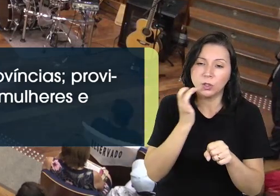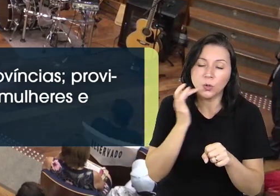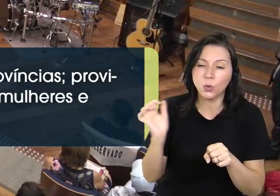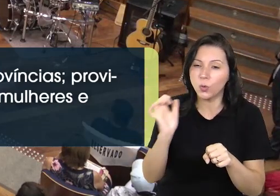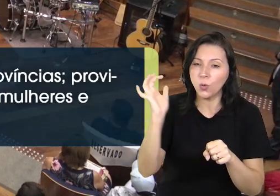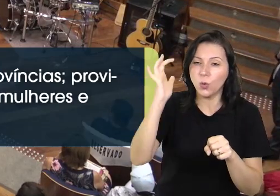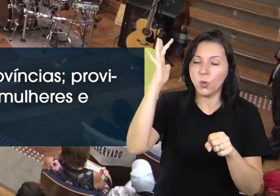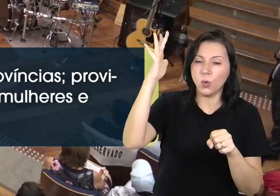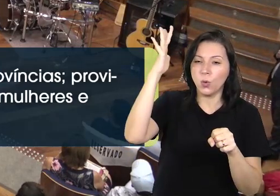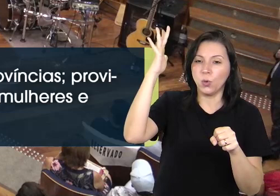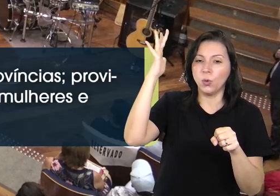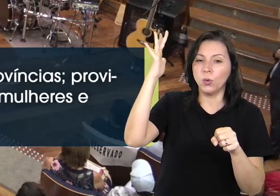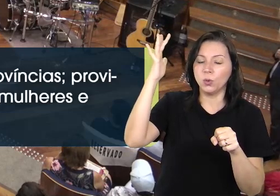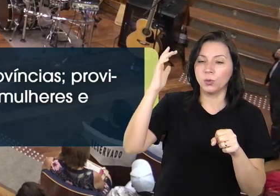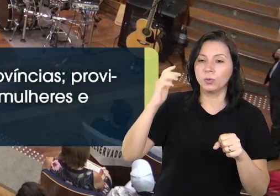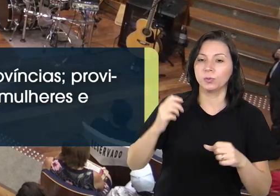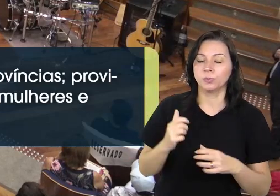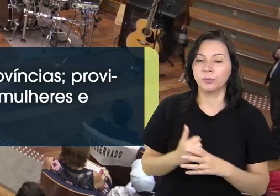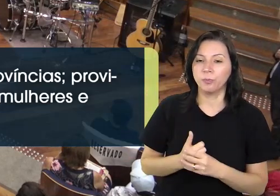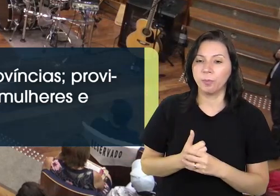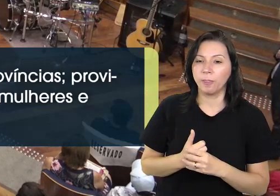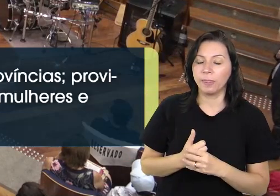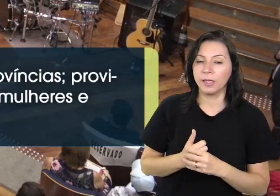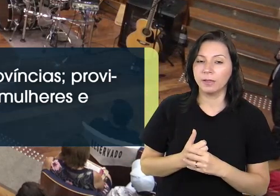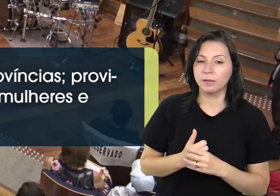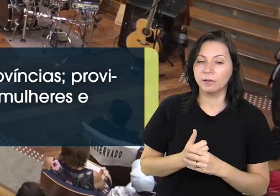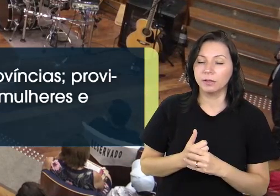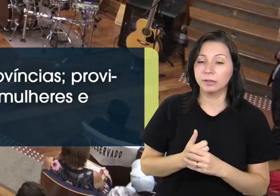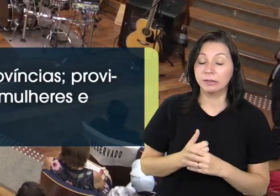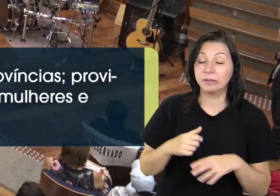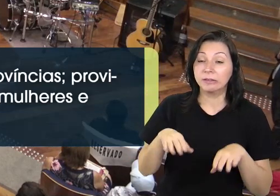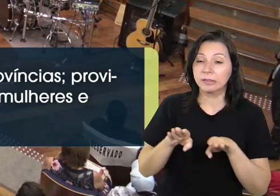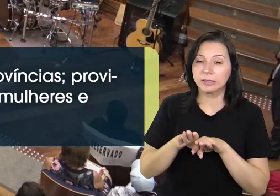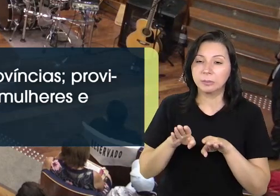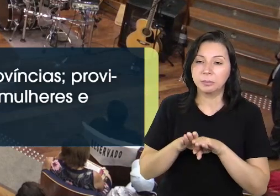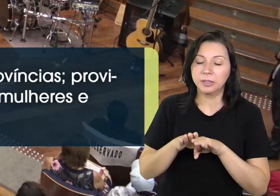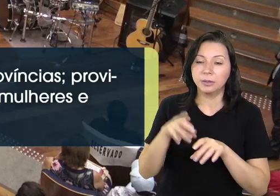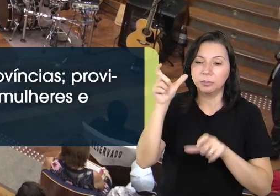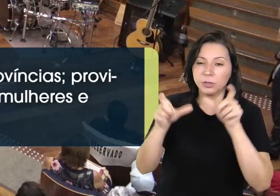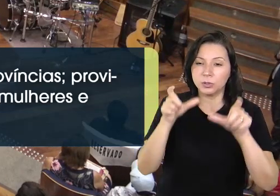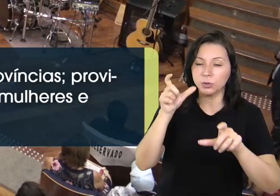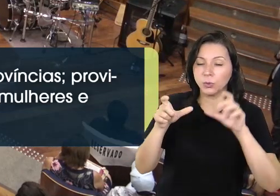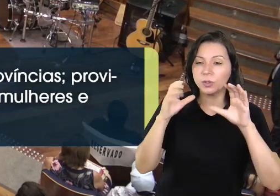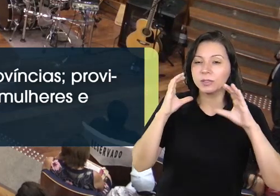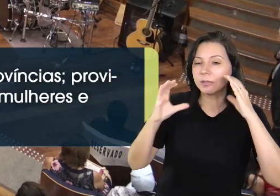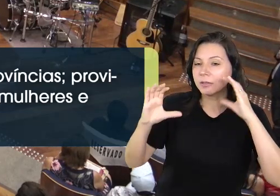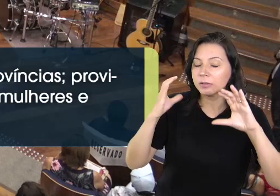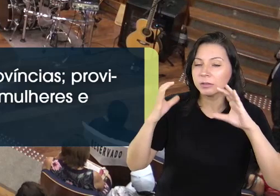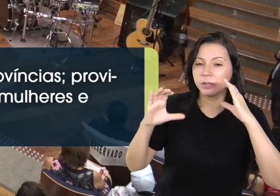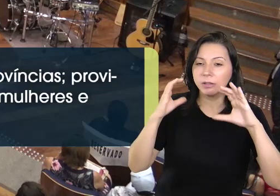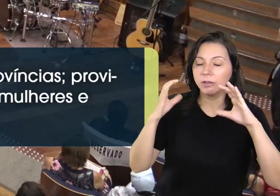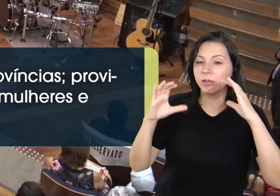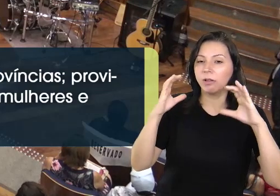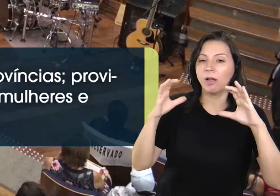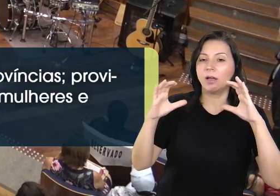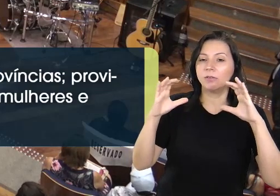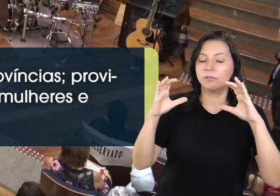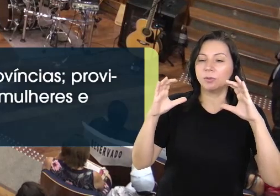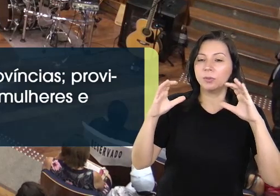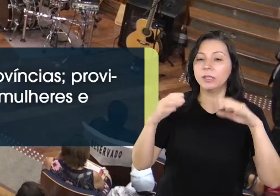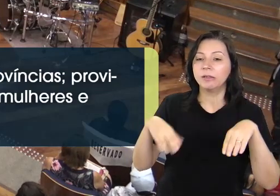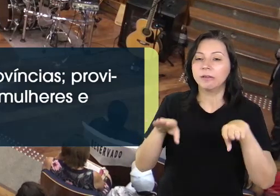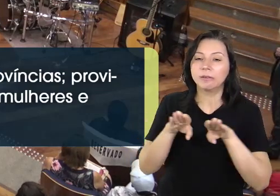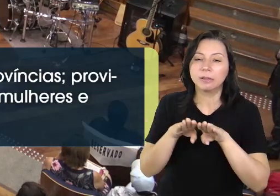e tesouro de reis e de províncias províneo de cantores e cantoras e das Delícias dos Filhos dos Homens mulheres